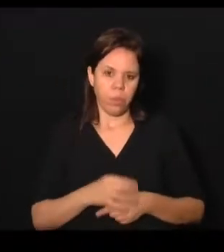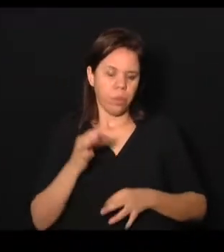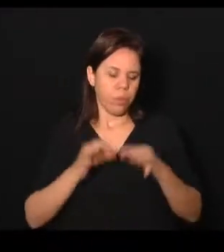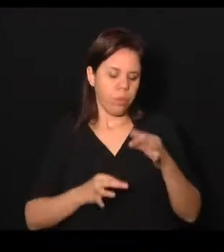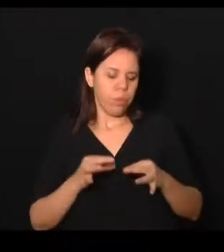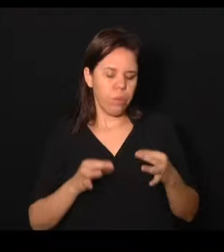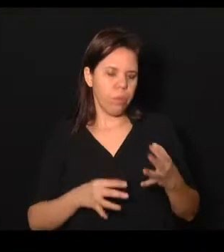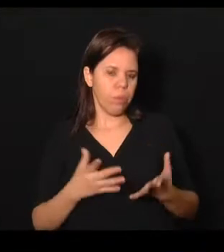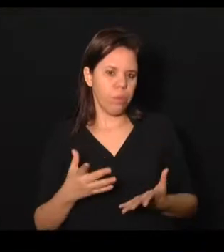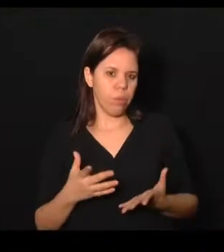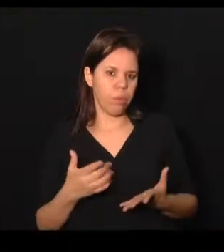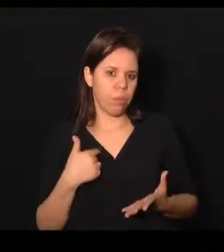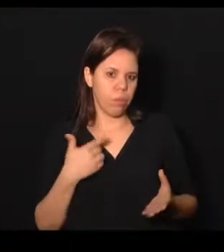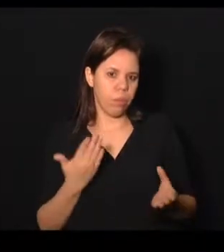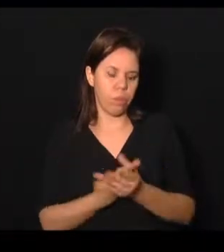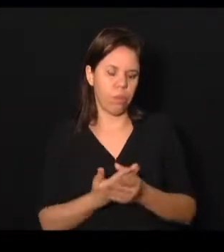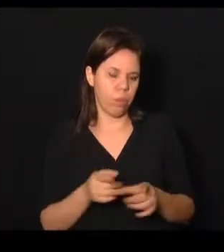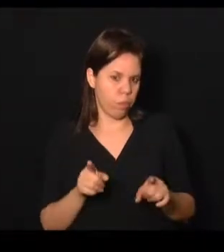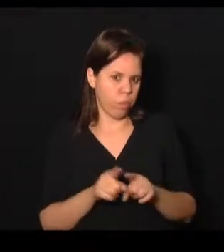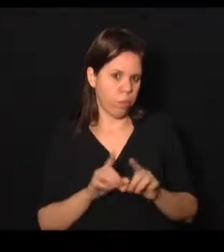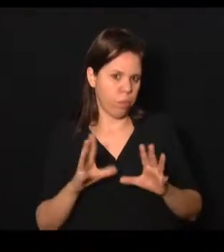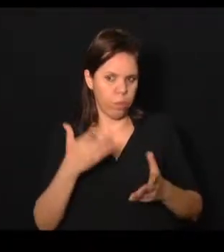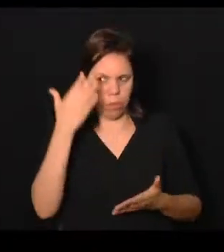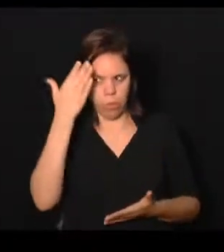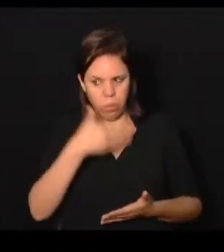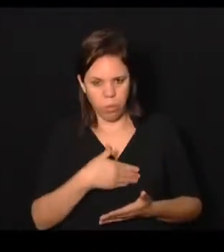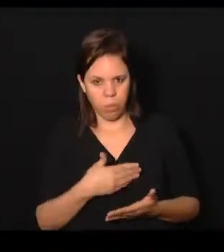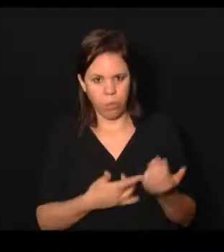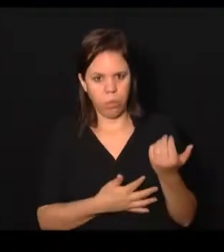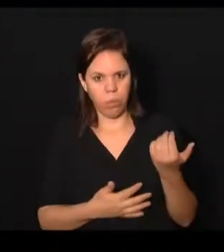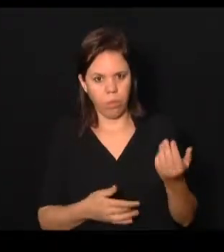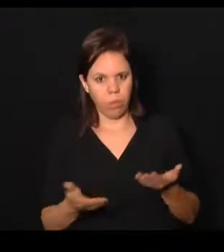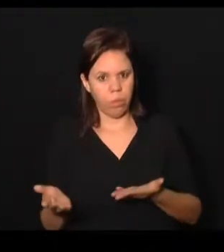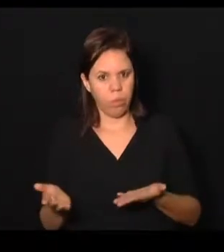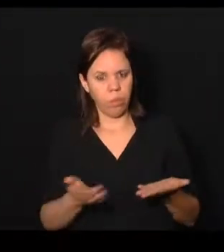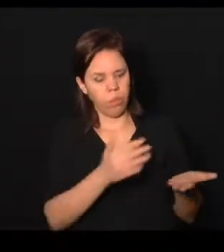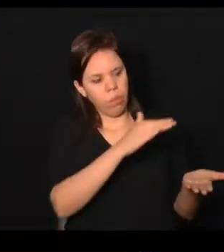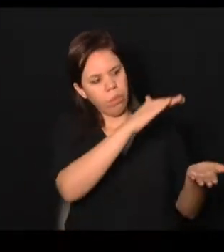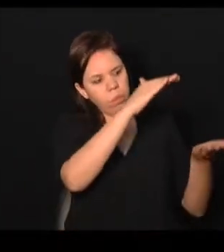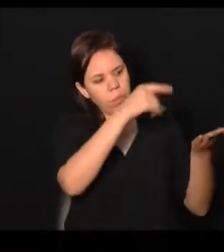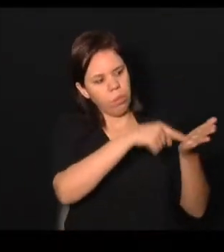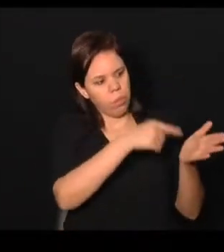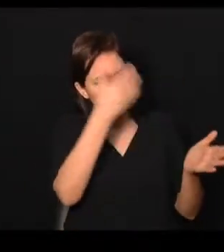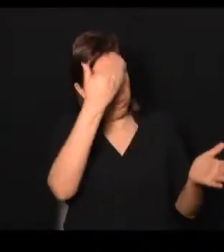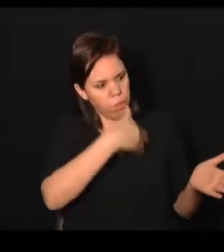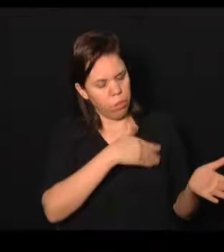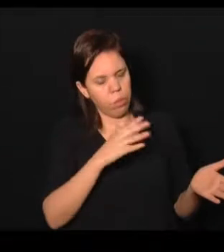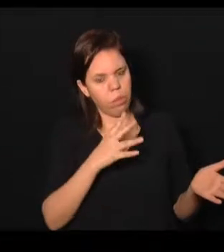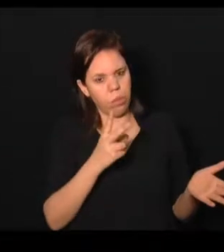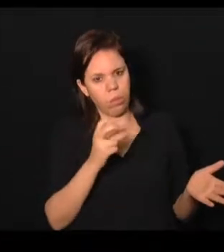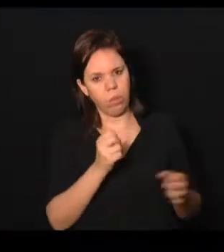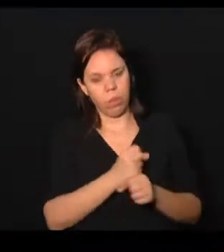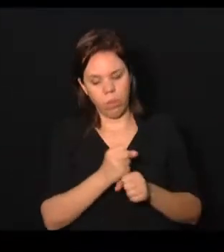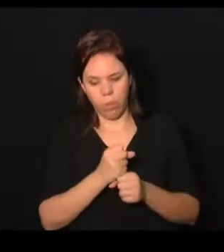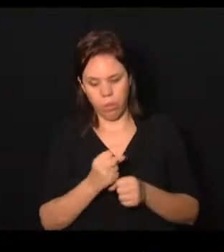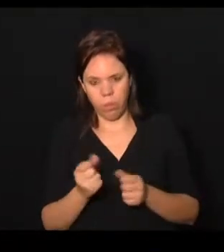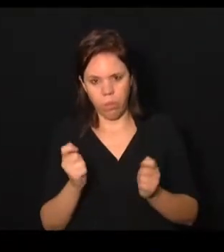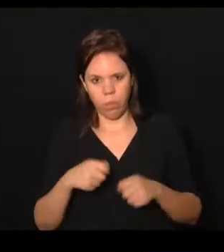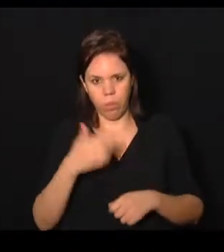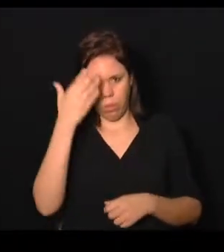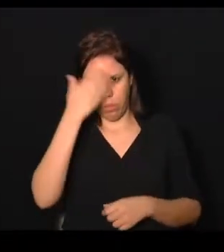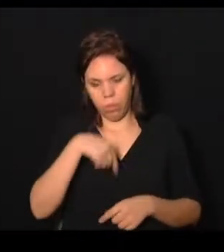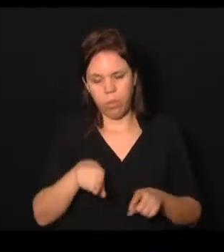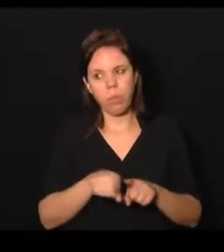juridicamente. E eu vou ter que ter todos esses exames e levar até lá e mostrar. Então, durante 20 anos, eu